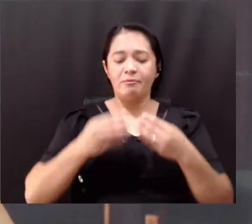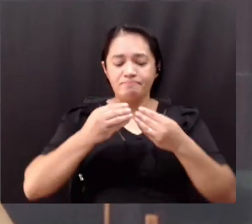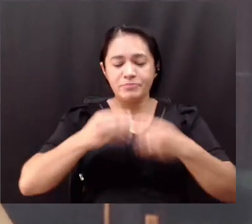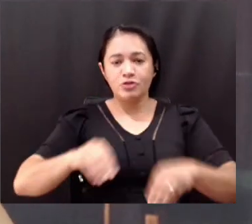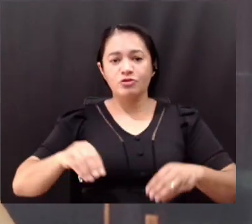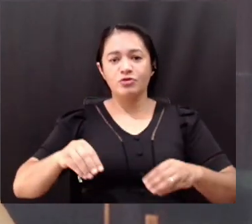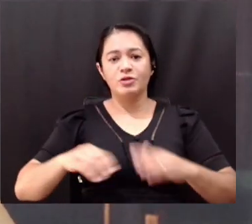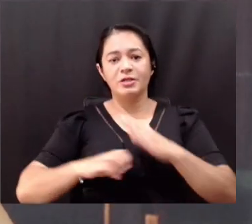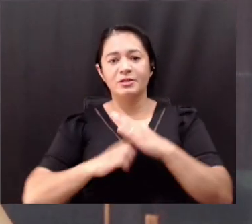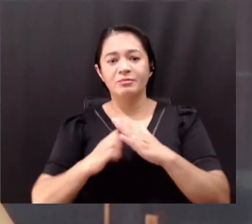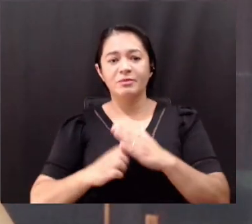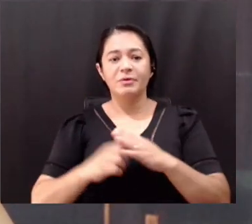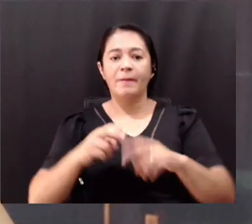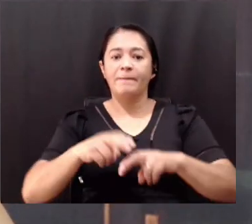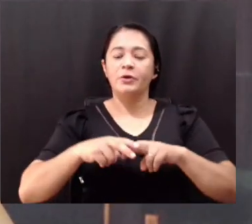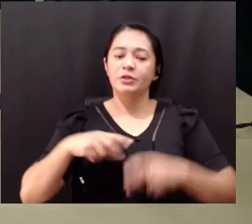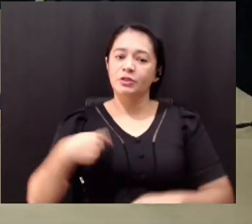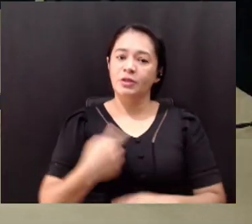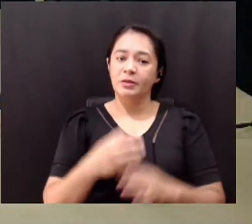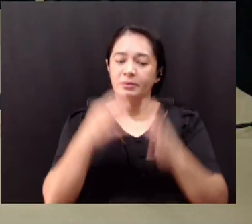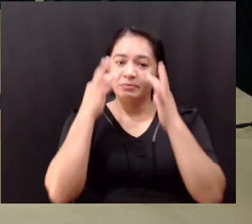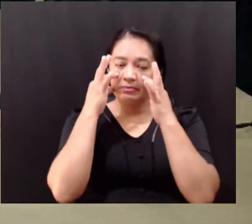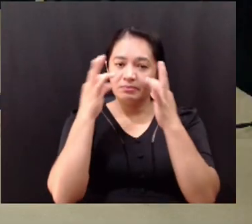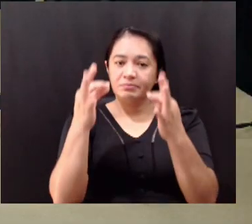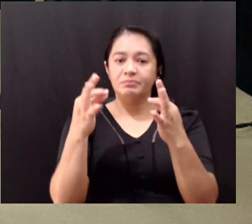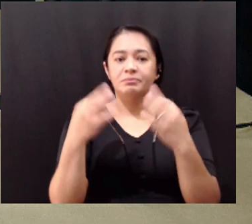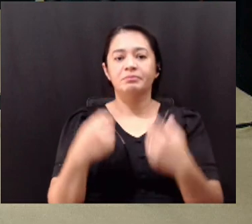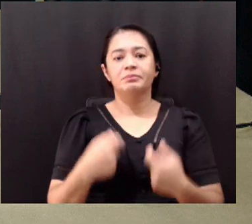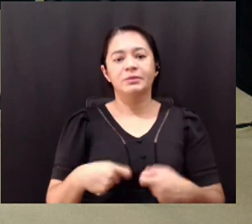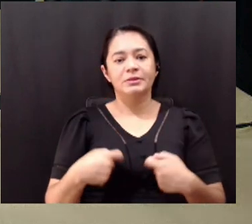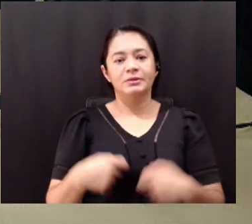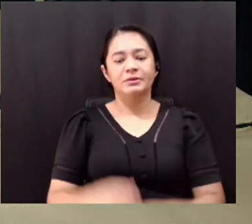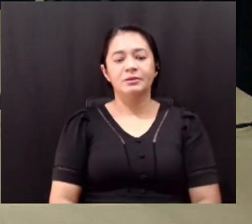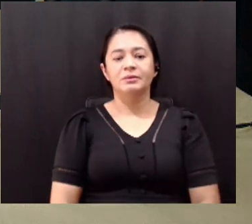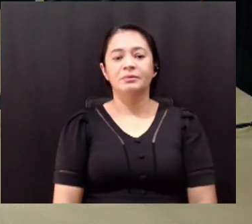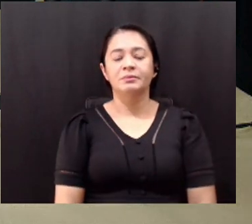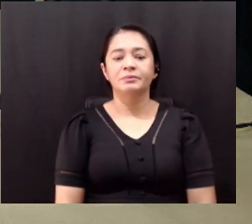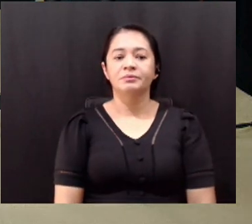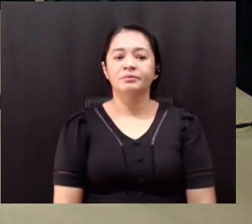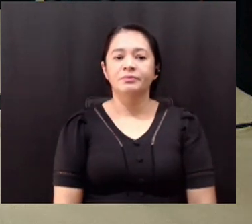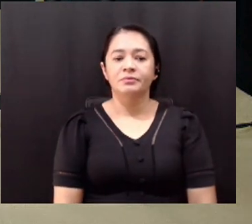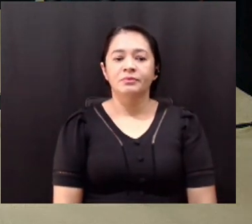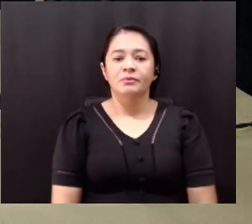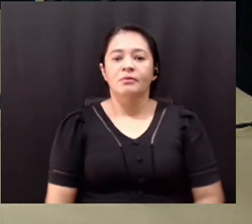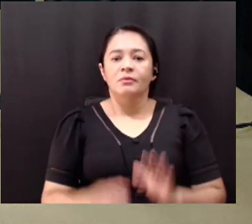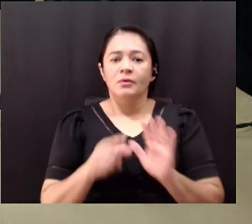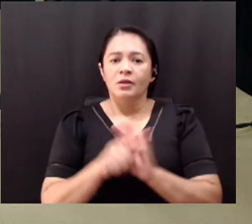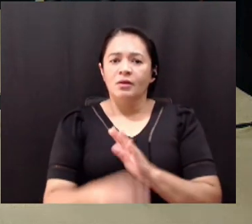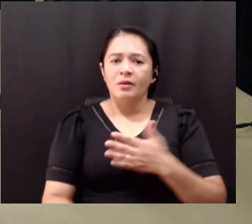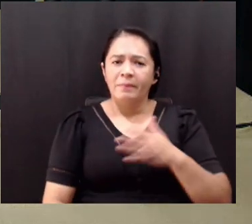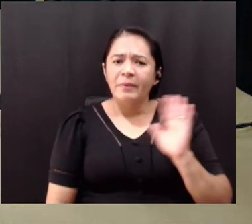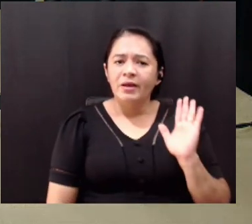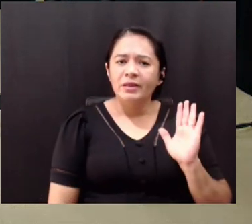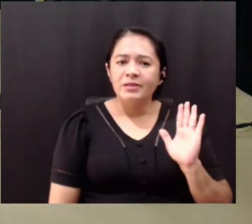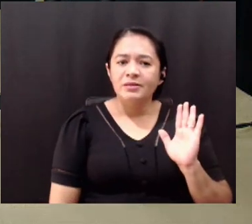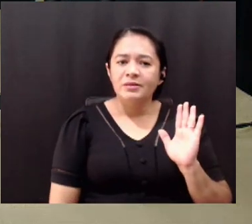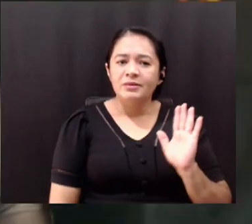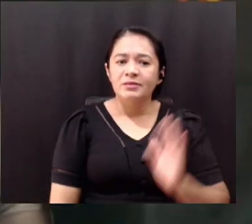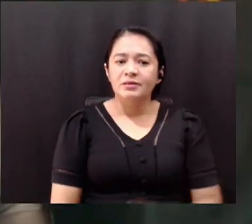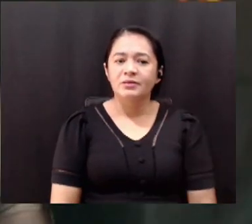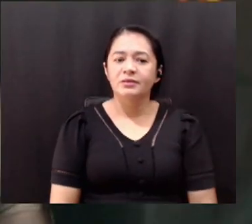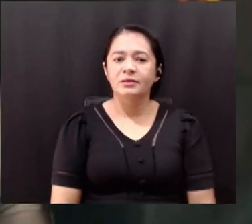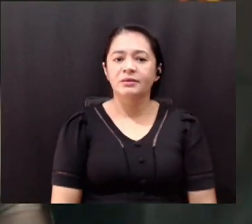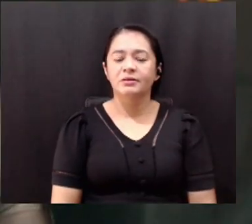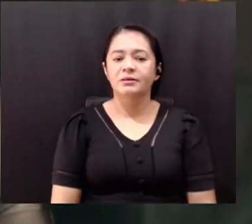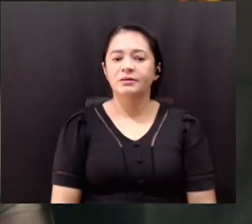a gente precisa estar atento. Exatamente, muito importante. Temos mais perguntas, produção? Mais perguntas? Se tiver, pode colocar na tela. Daqui a